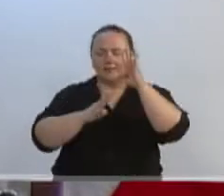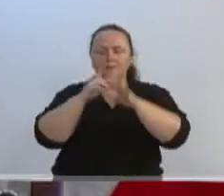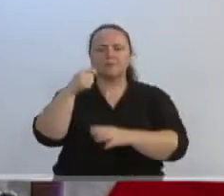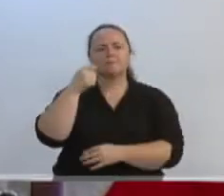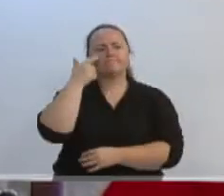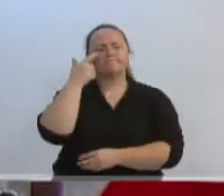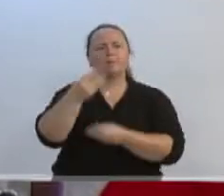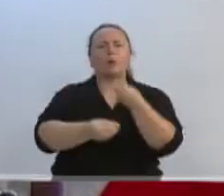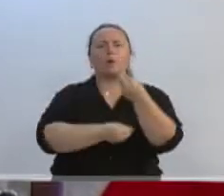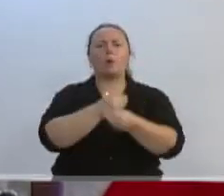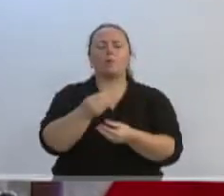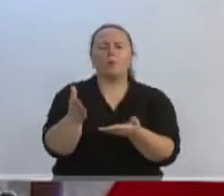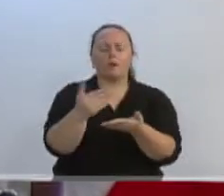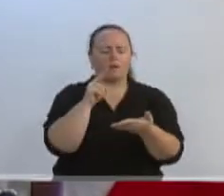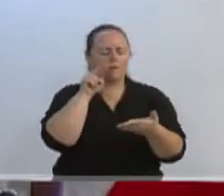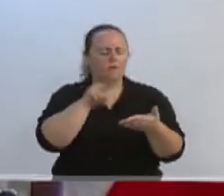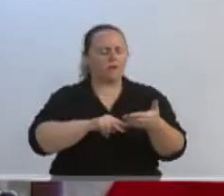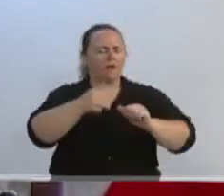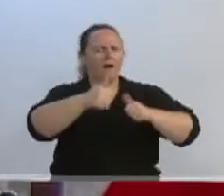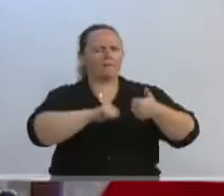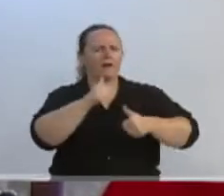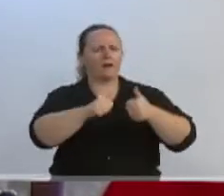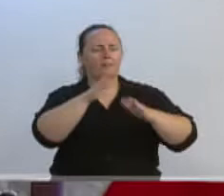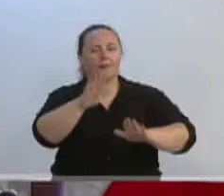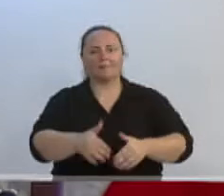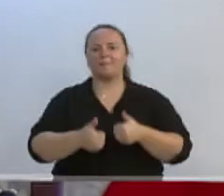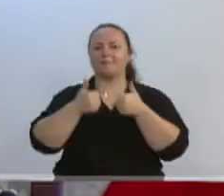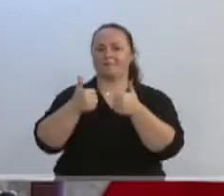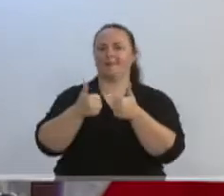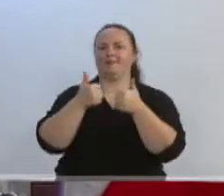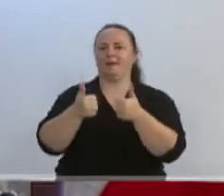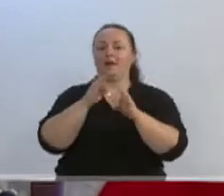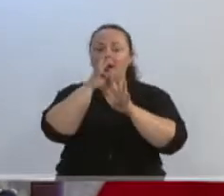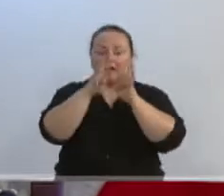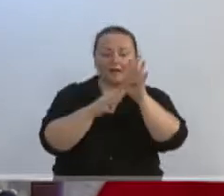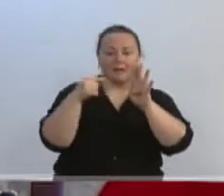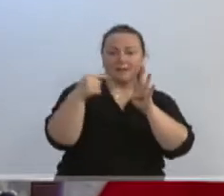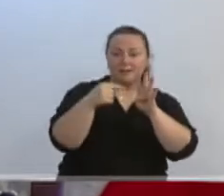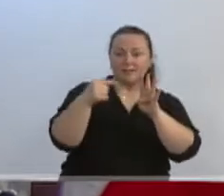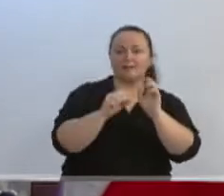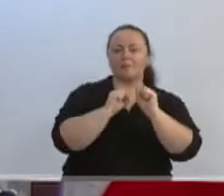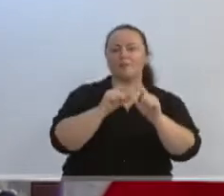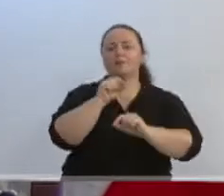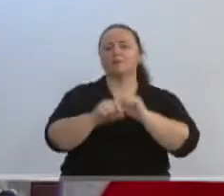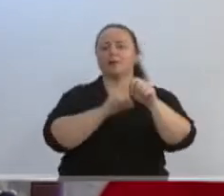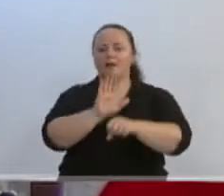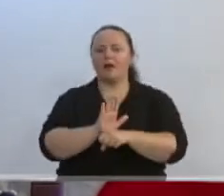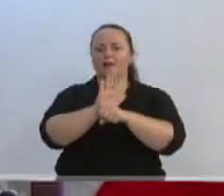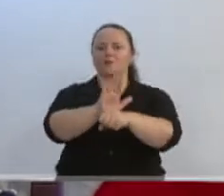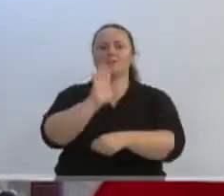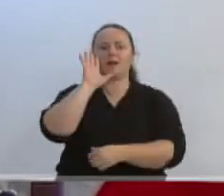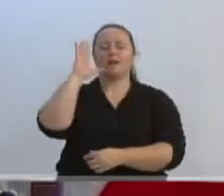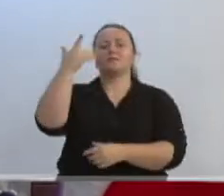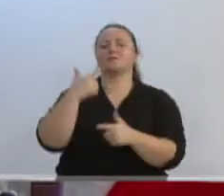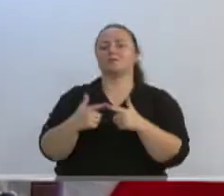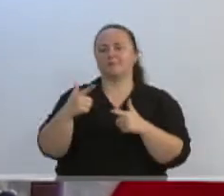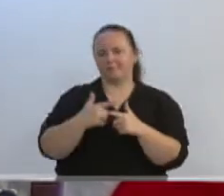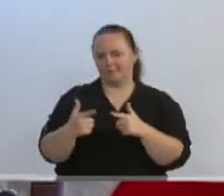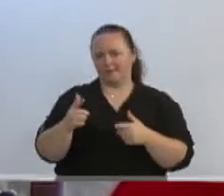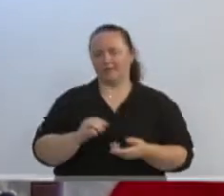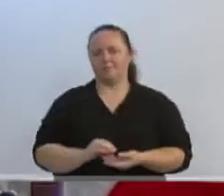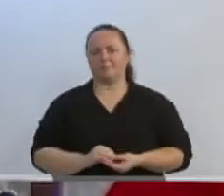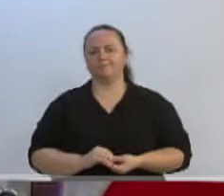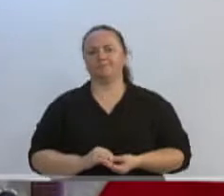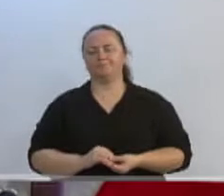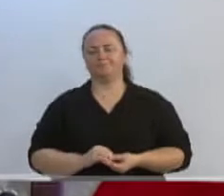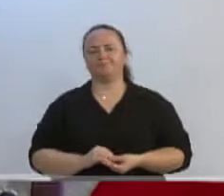essas críticas e levar para o seu lado positivo. E saber que essa crítica, ela pode ser uma crítica que pode resolver problemas na cidade de Blumenau.